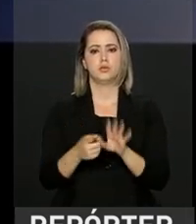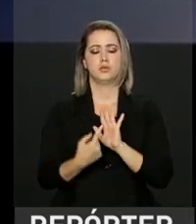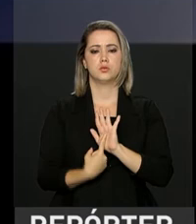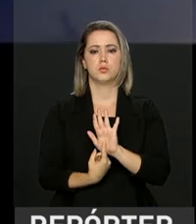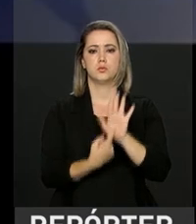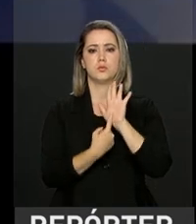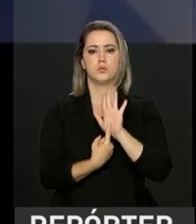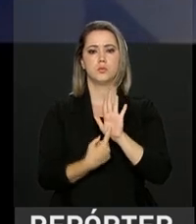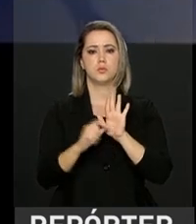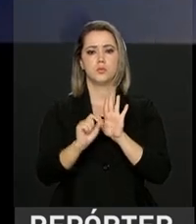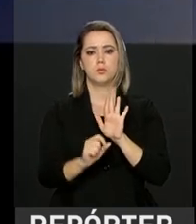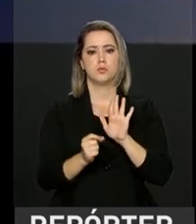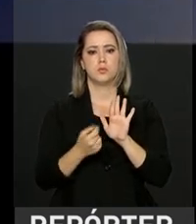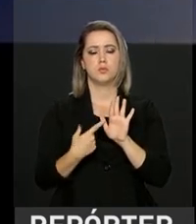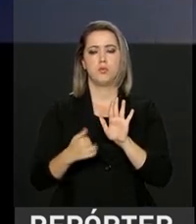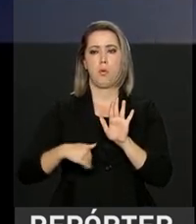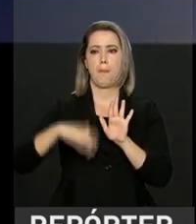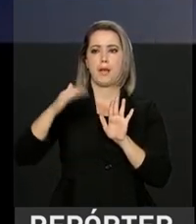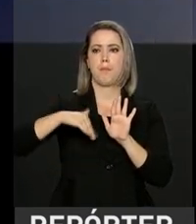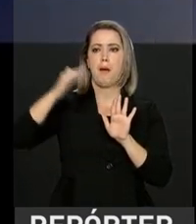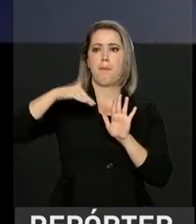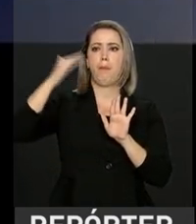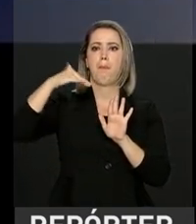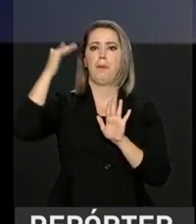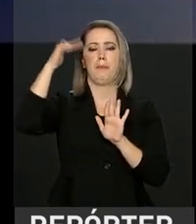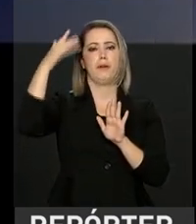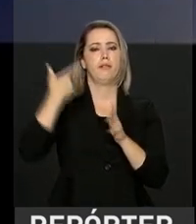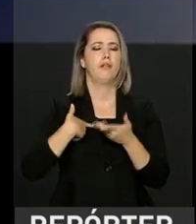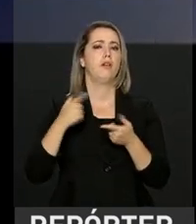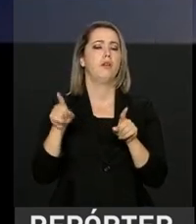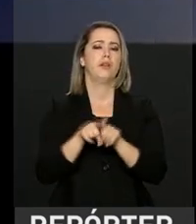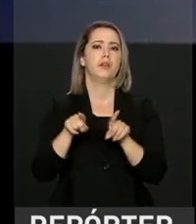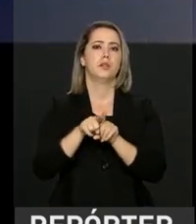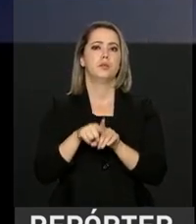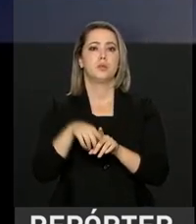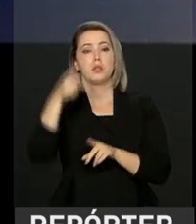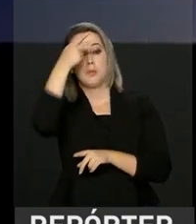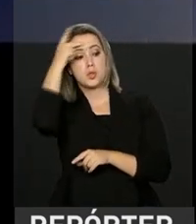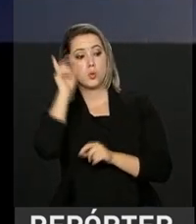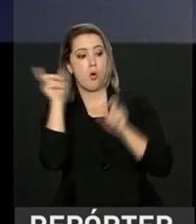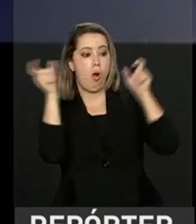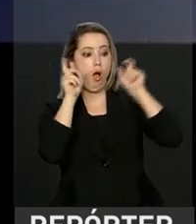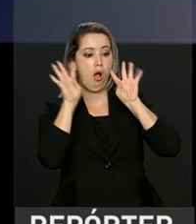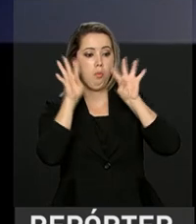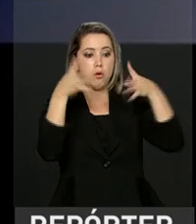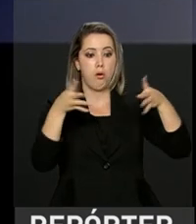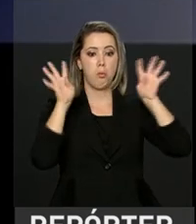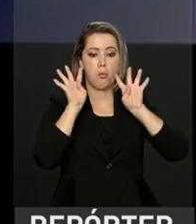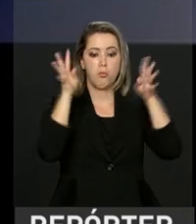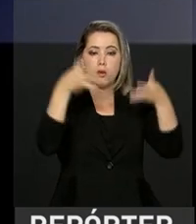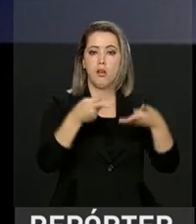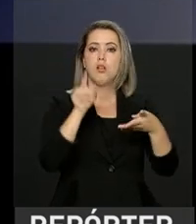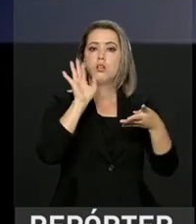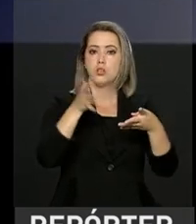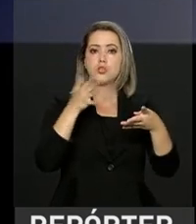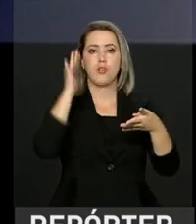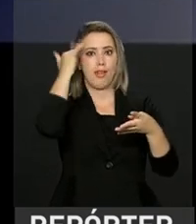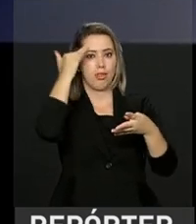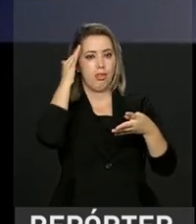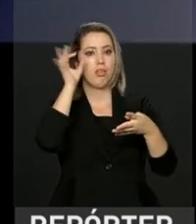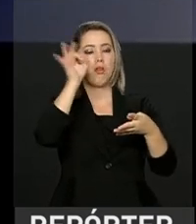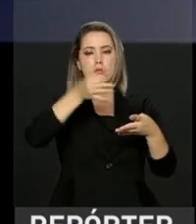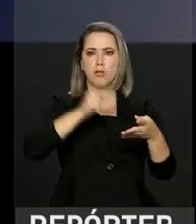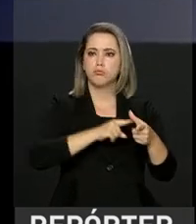refletir já ativos muito mais valorizados, na medida em que a concorrência e os capitais internacionais já tenham